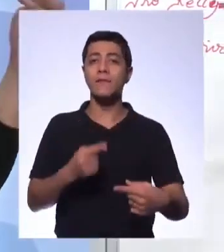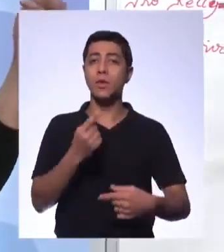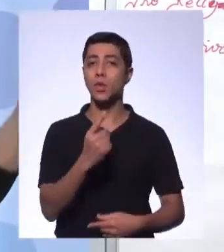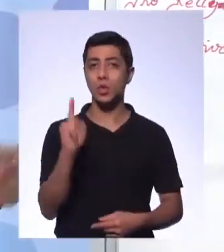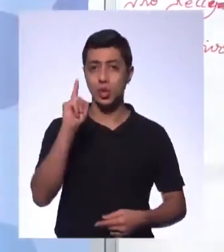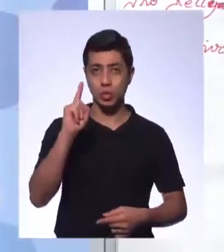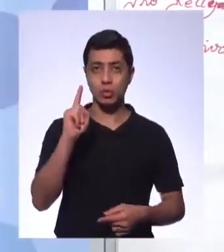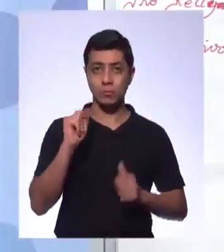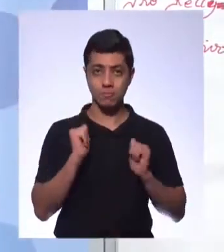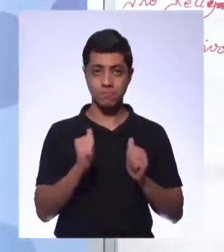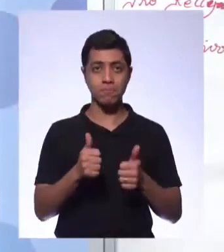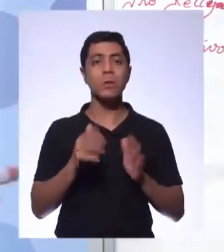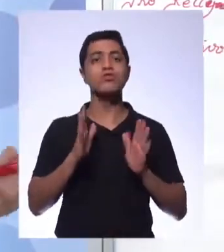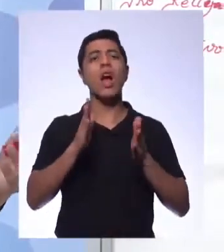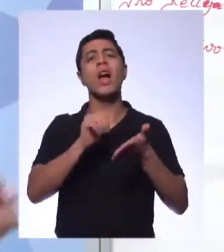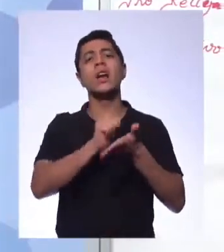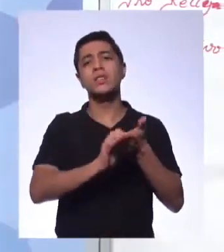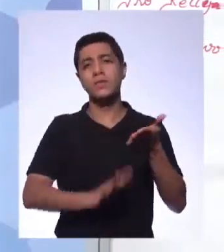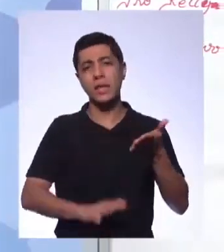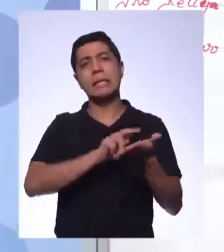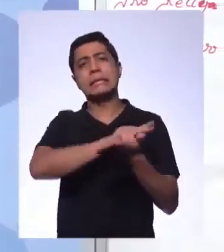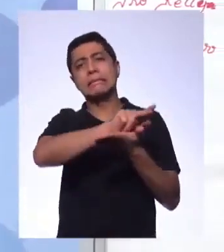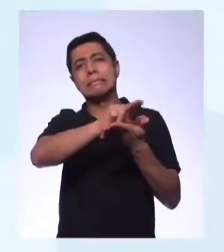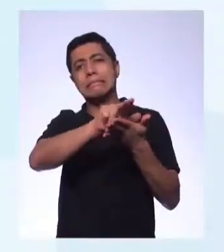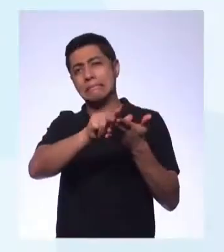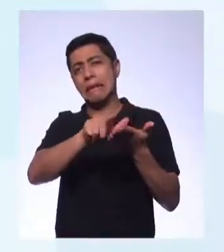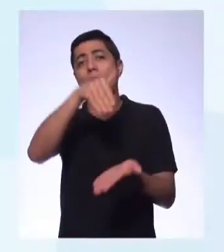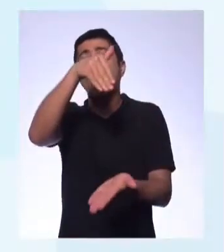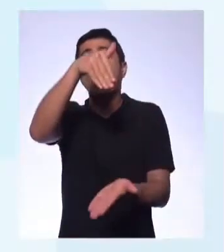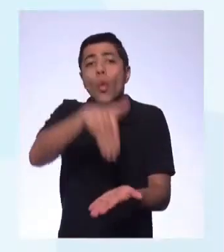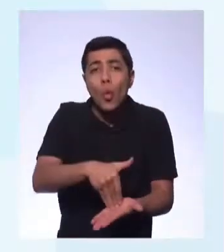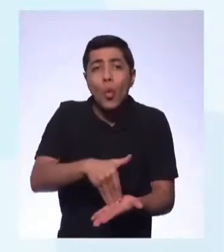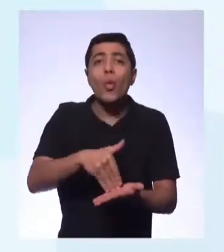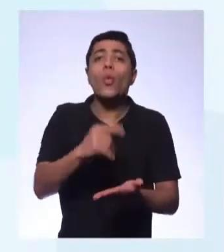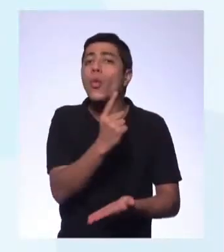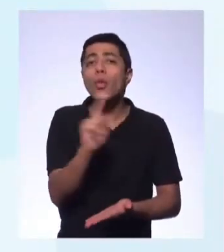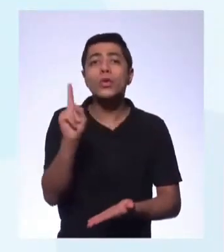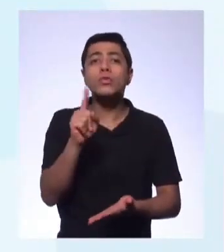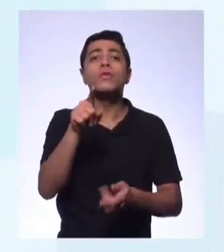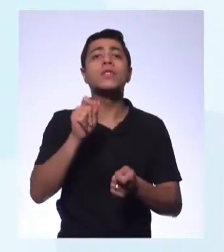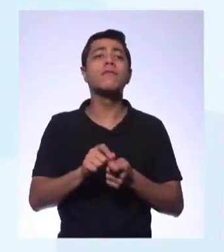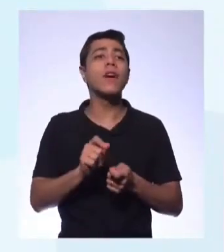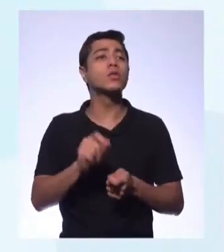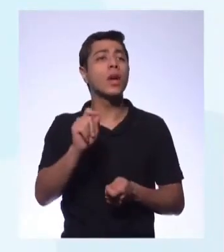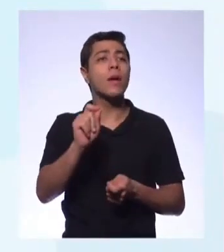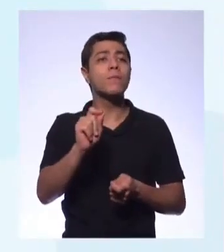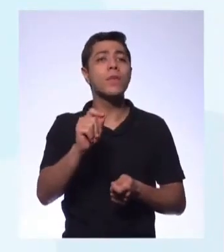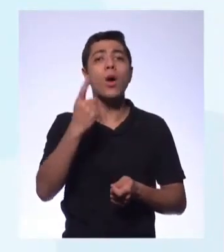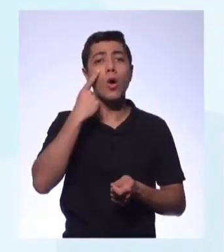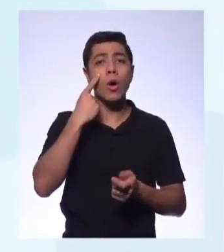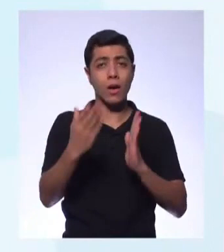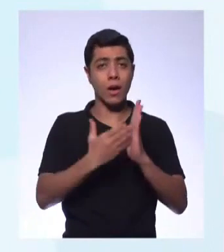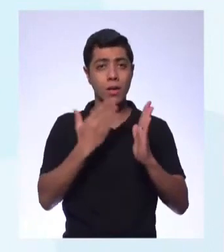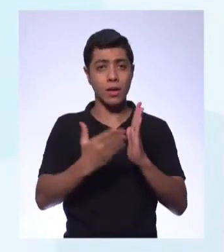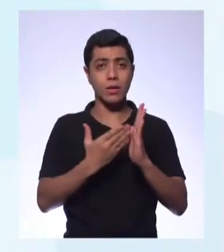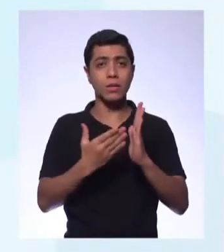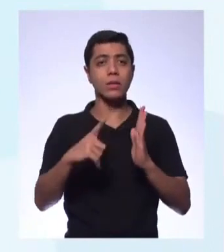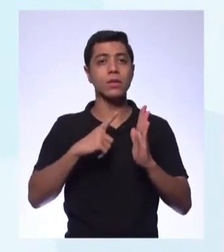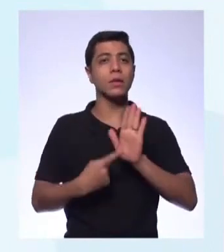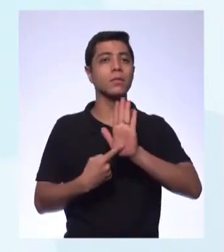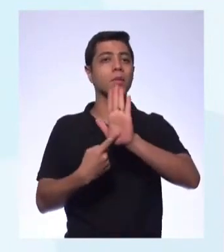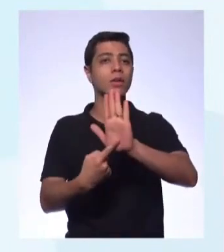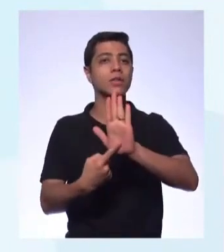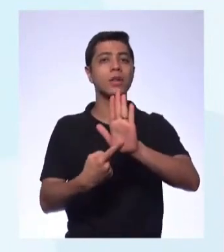essas atividades realizadas, vocês irão registrar, então, no caderno de vocês um esboço de como vocês fariam